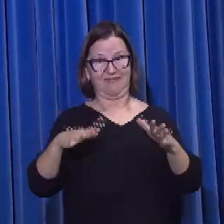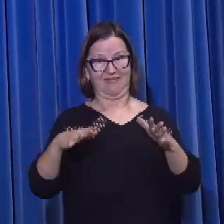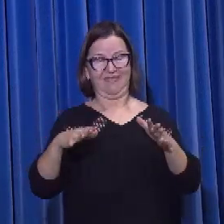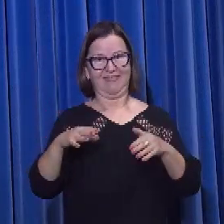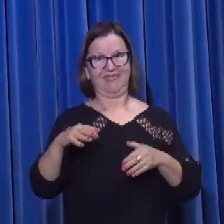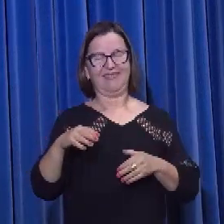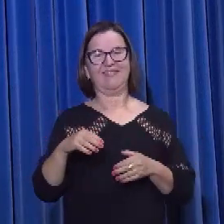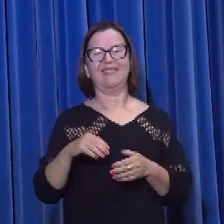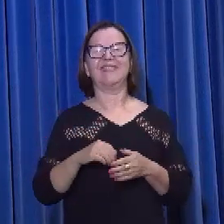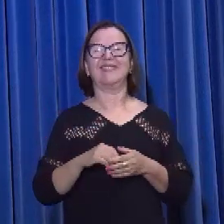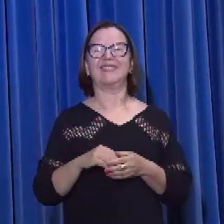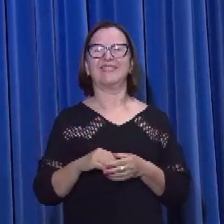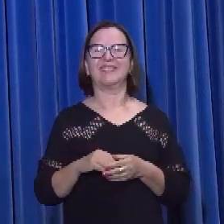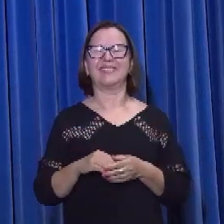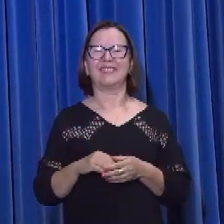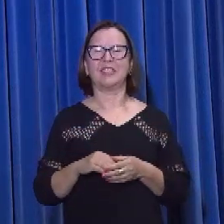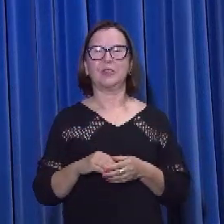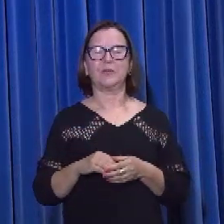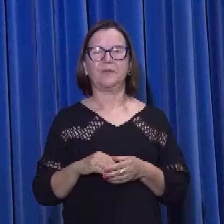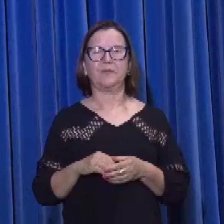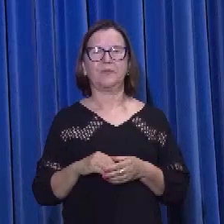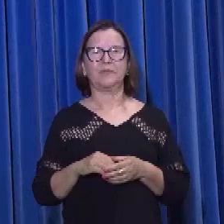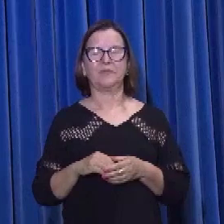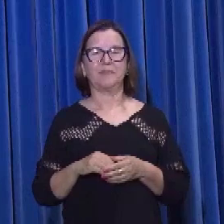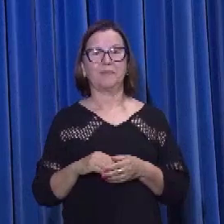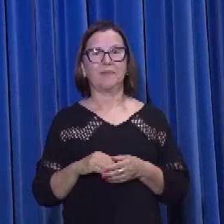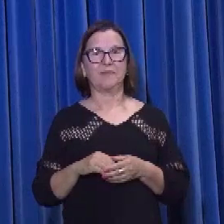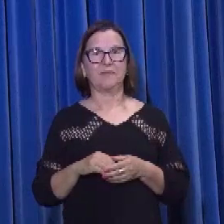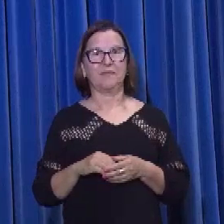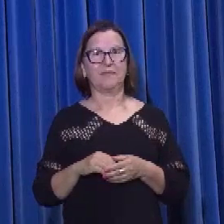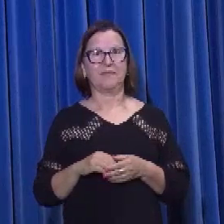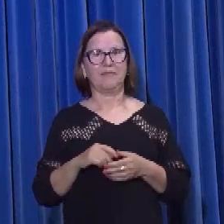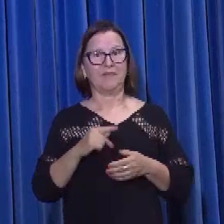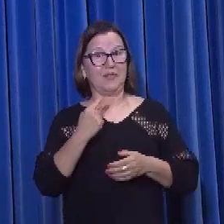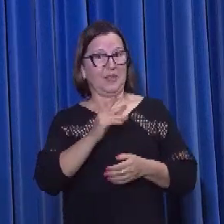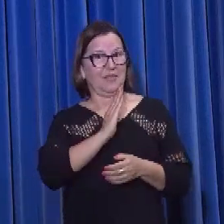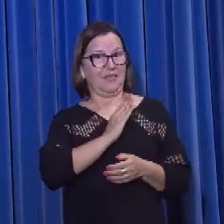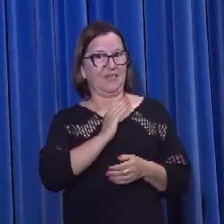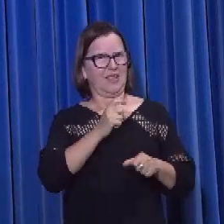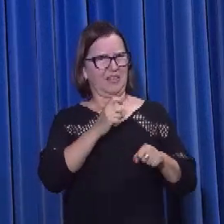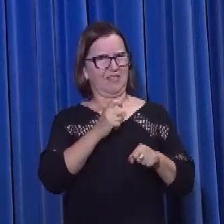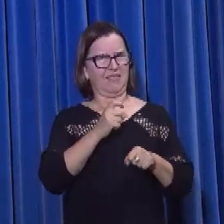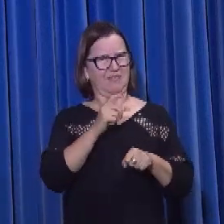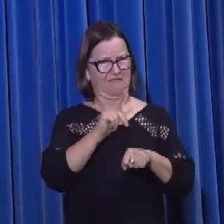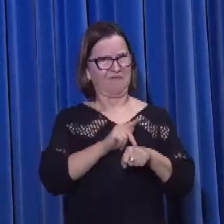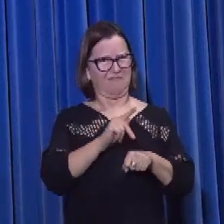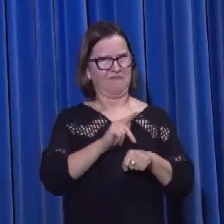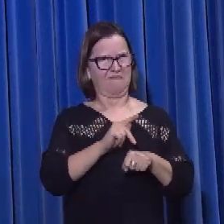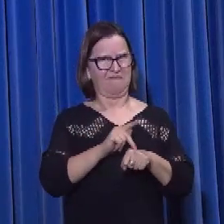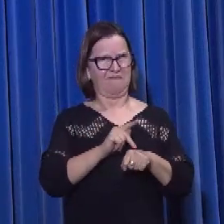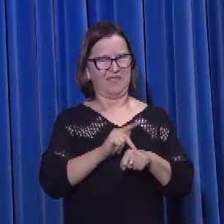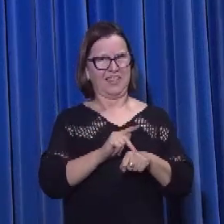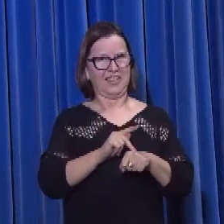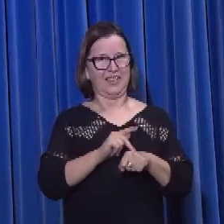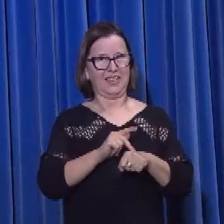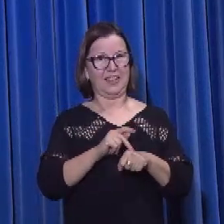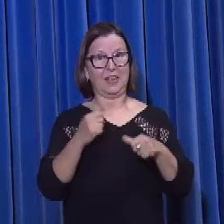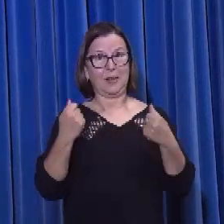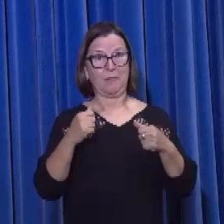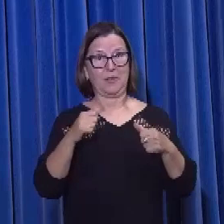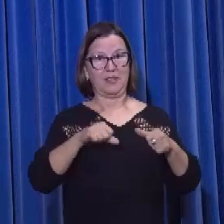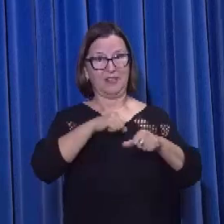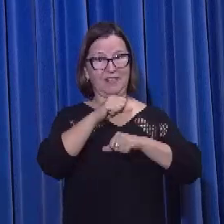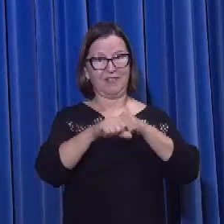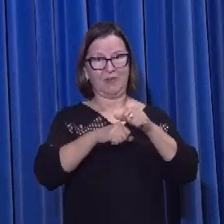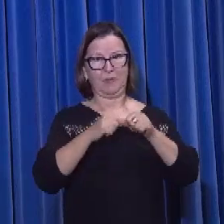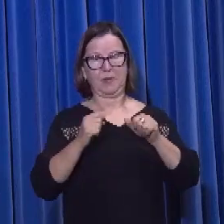ver com alguma coisa de pedra também. Depois nós vamos lá na frente estar falando sobre isso. Há